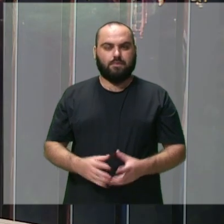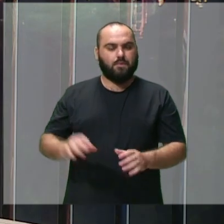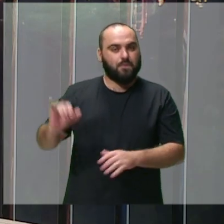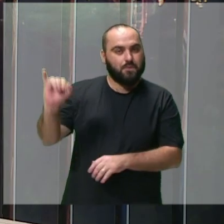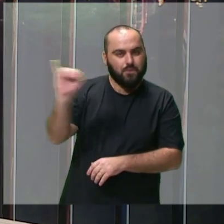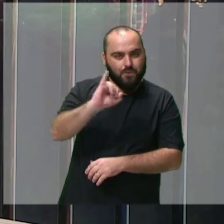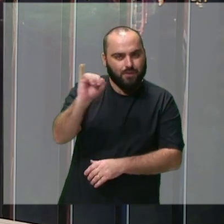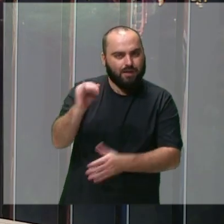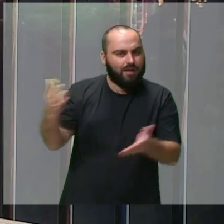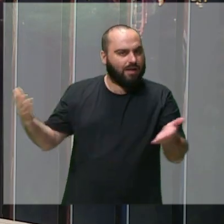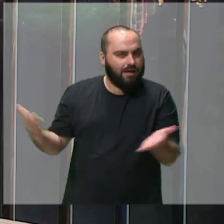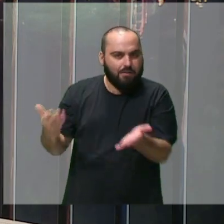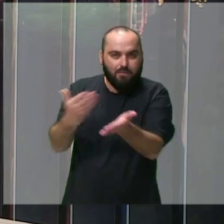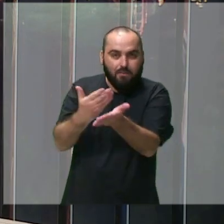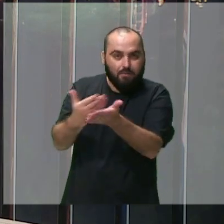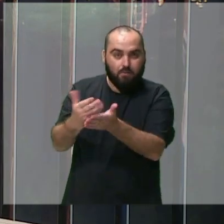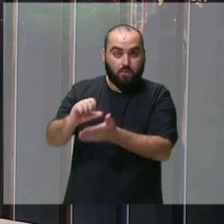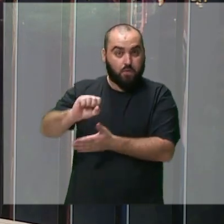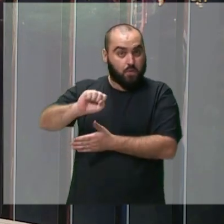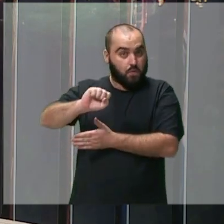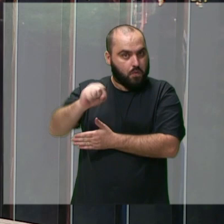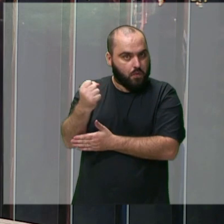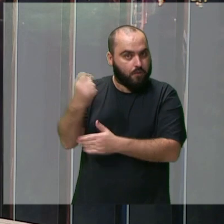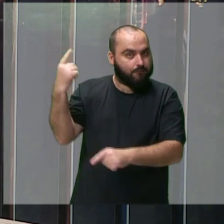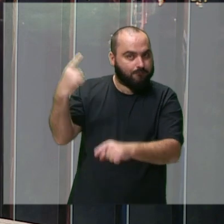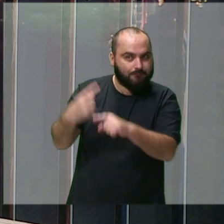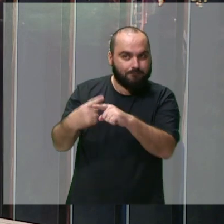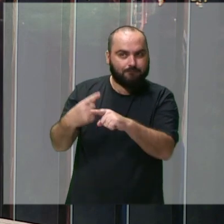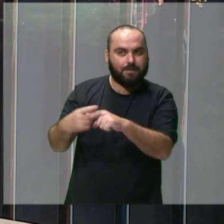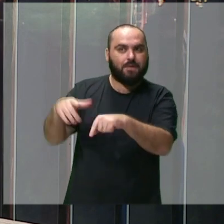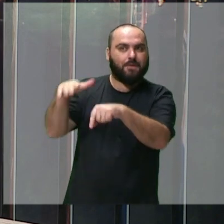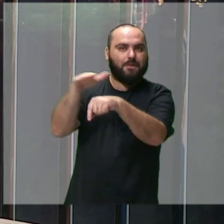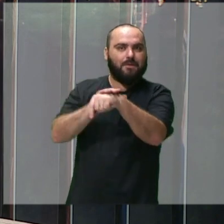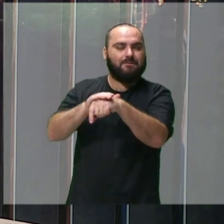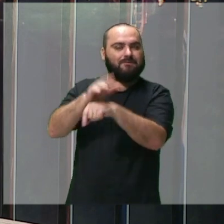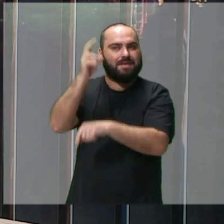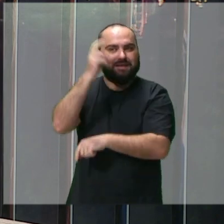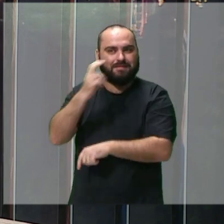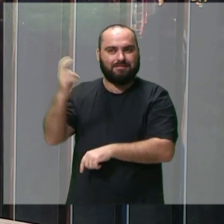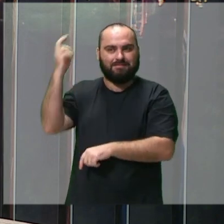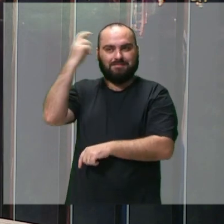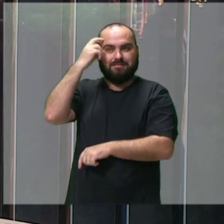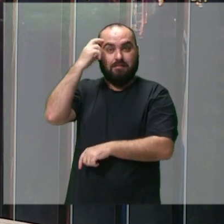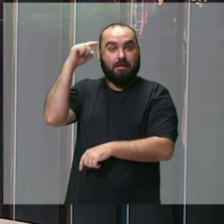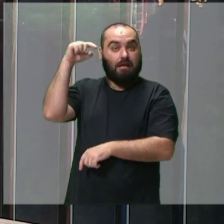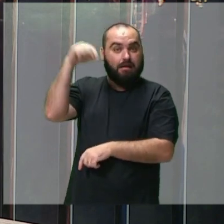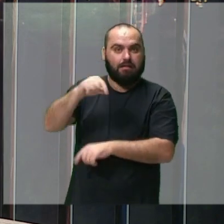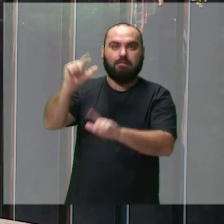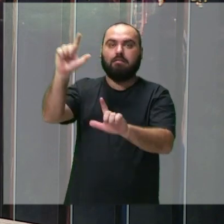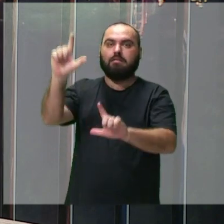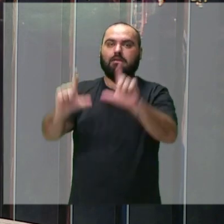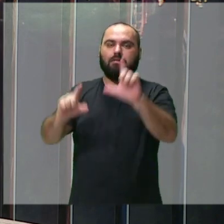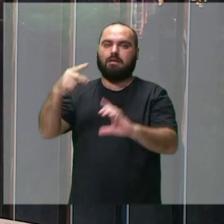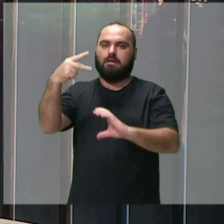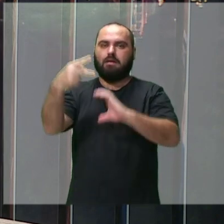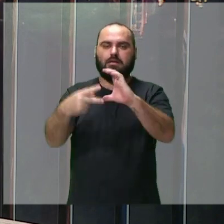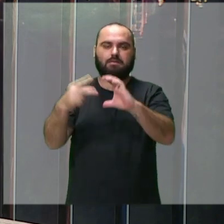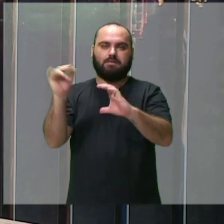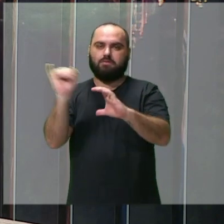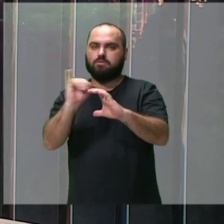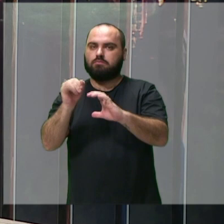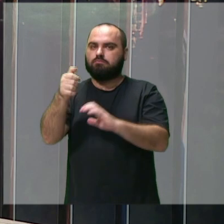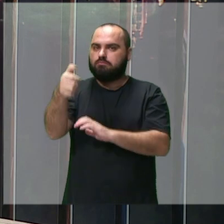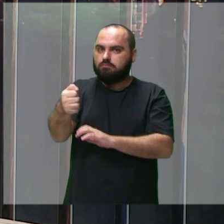Olá, estamos começando a 8ª edição do nosso Conversa Cultural aqui pela TV Câmara de Itajaí, no canal 14